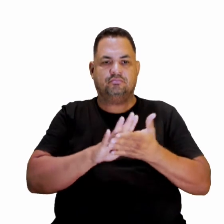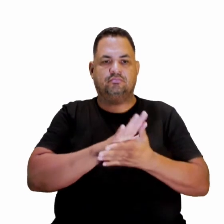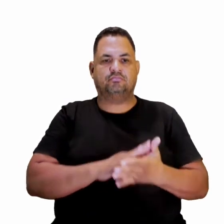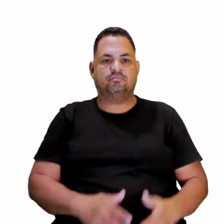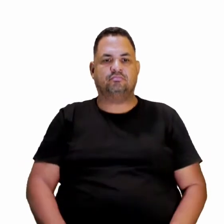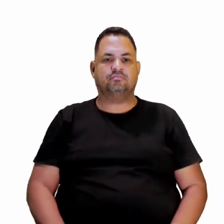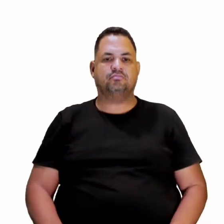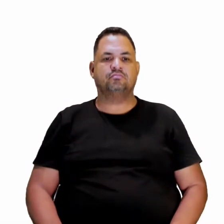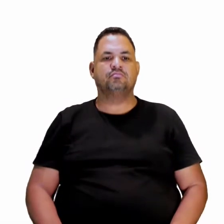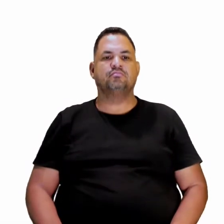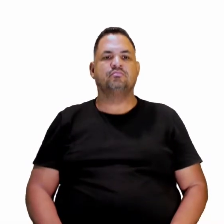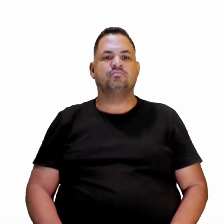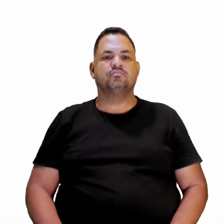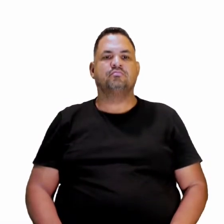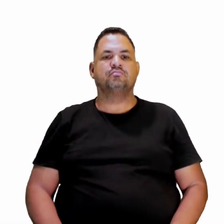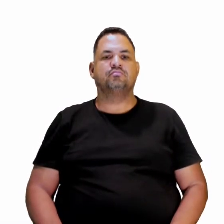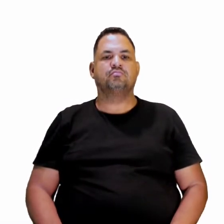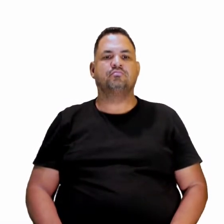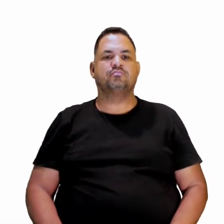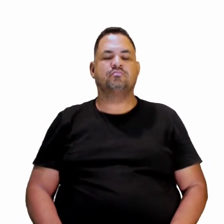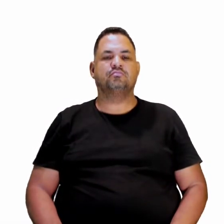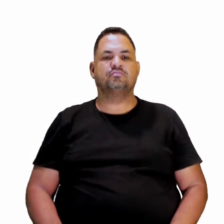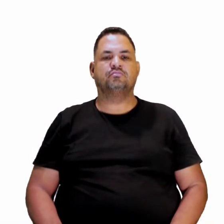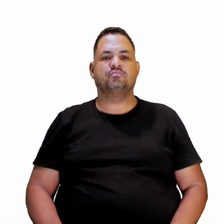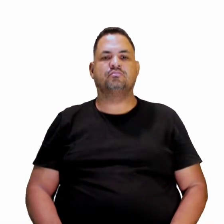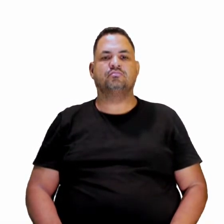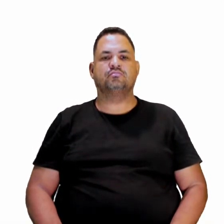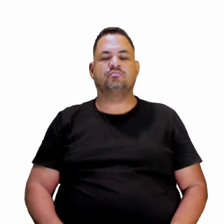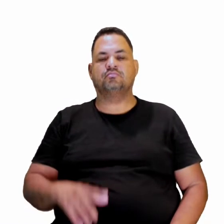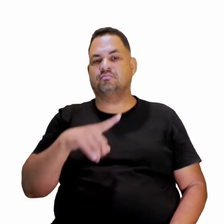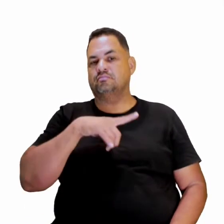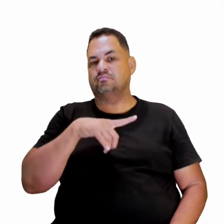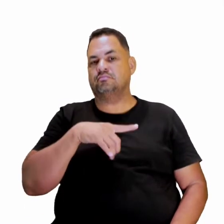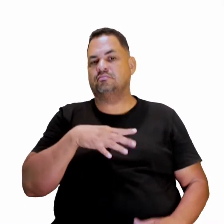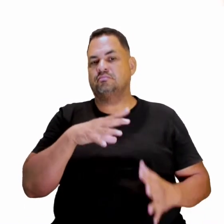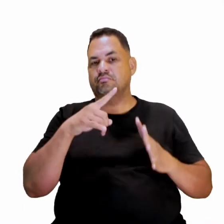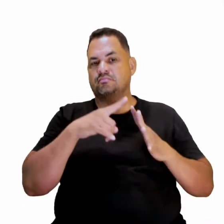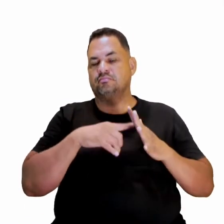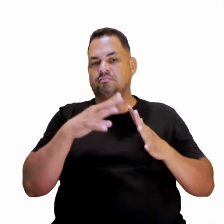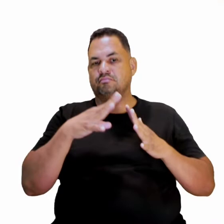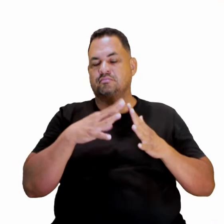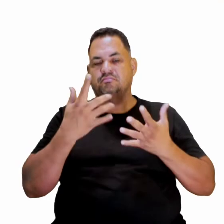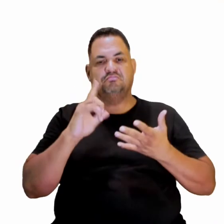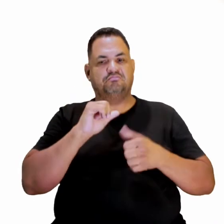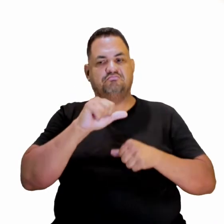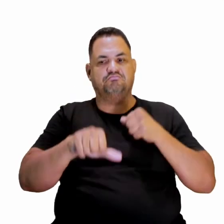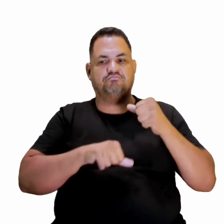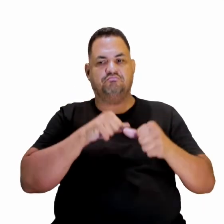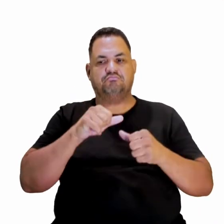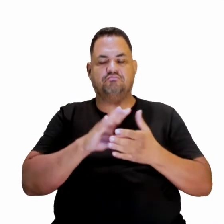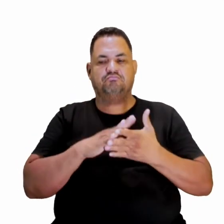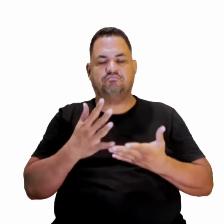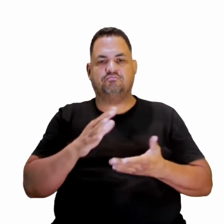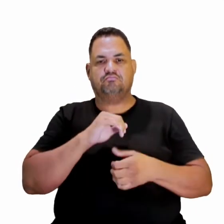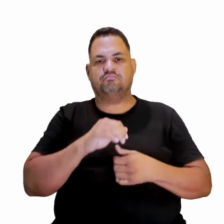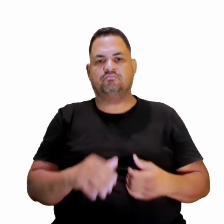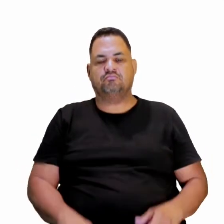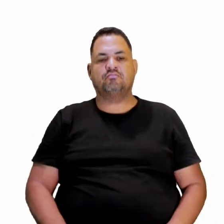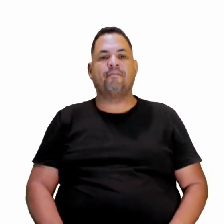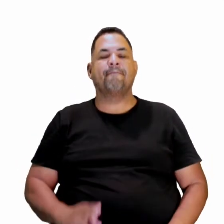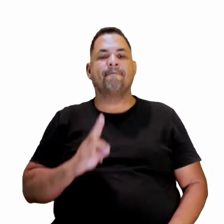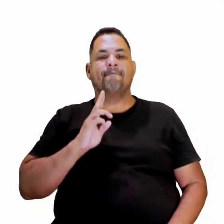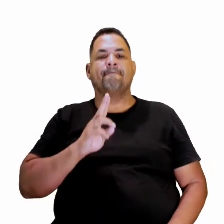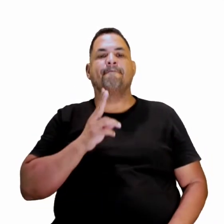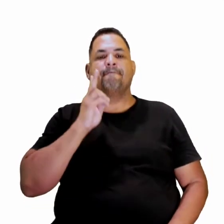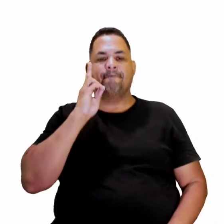aqui, ó, o verbo play. O verbo play terminou em Y, mas ele vem precedido de vogal. Você não mexeu nele, não alterou ele, ele vai